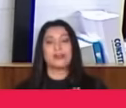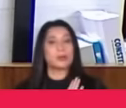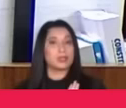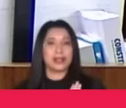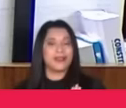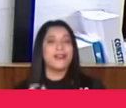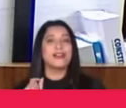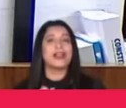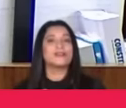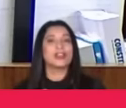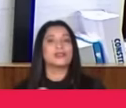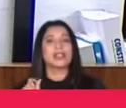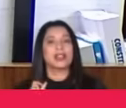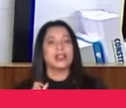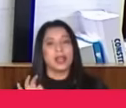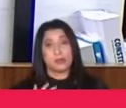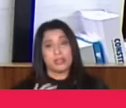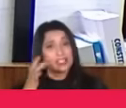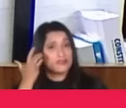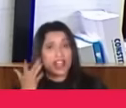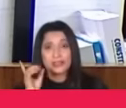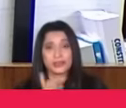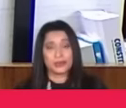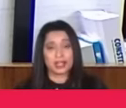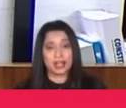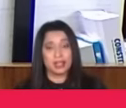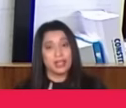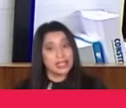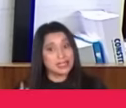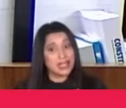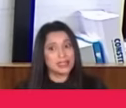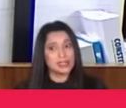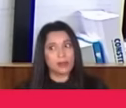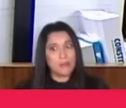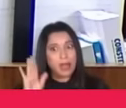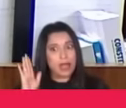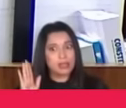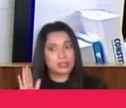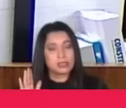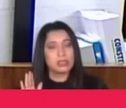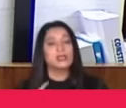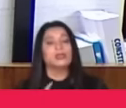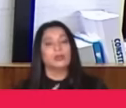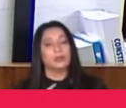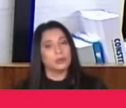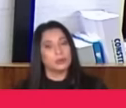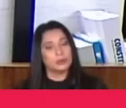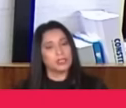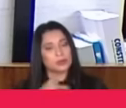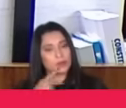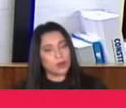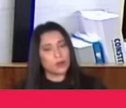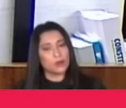da polícia, eles se gravam e depois passam nas redes. Só que isso foi muito mais além das redes. E o eminente ministro Vistor bem